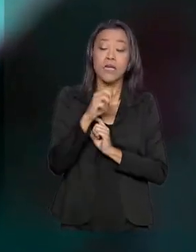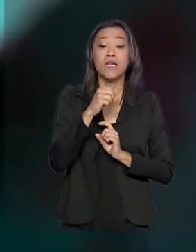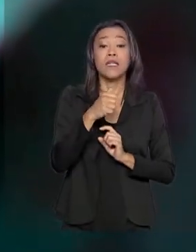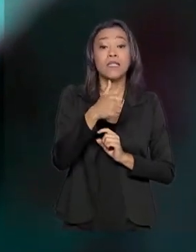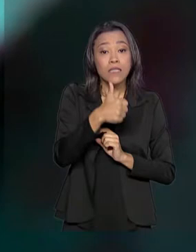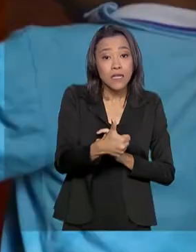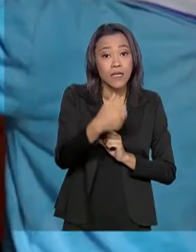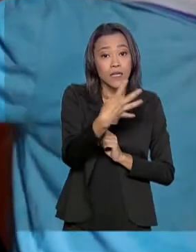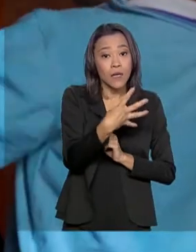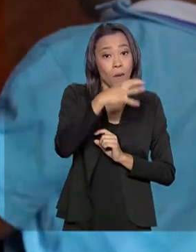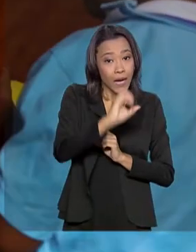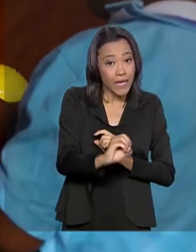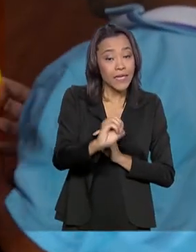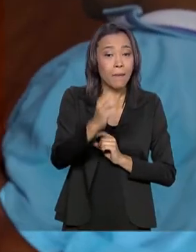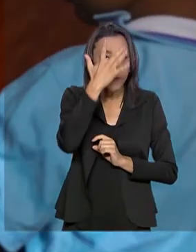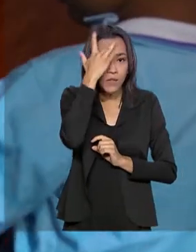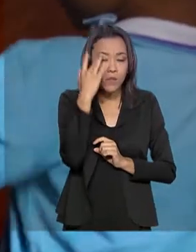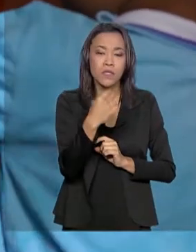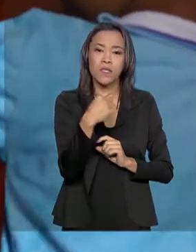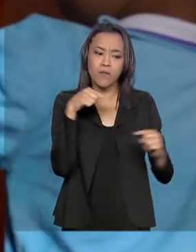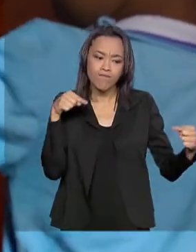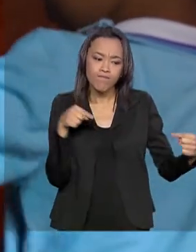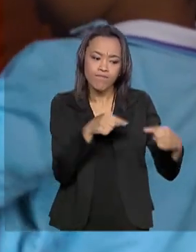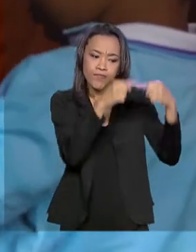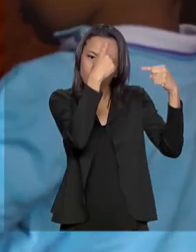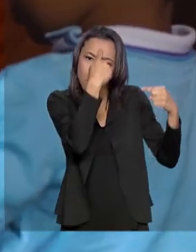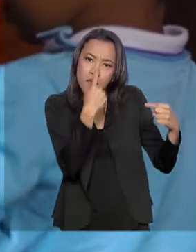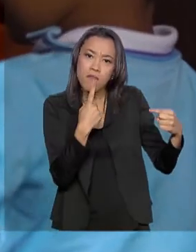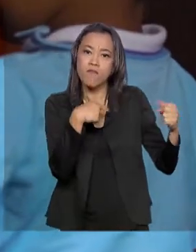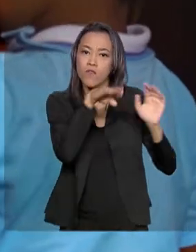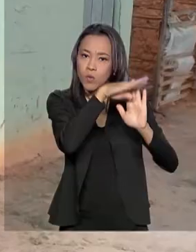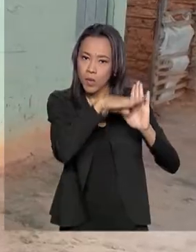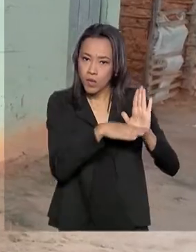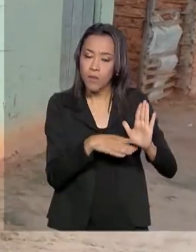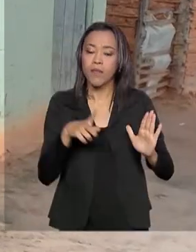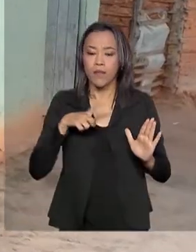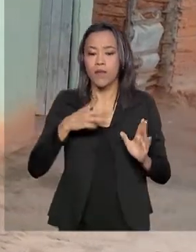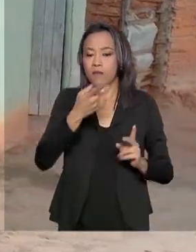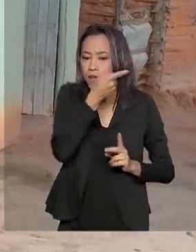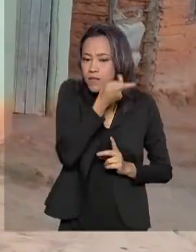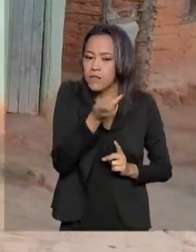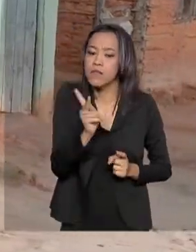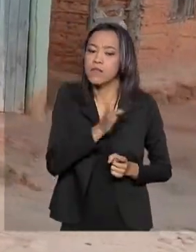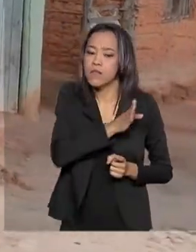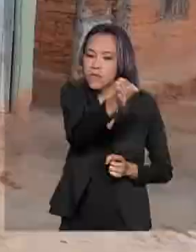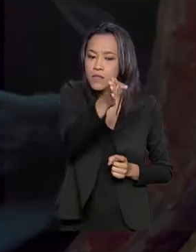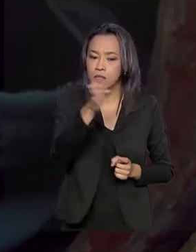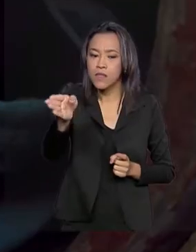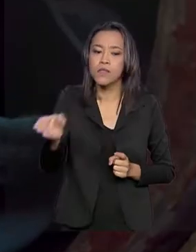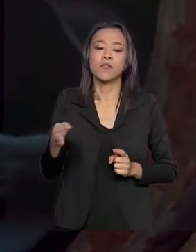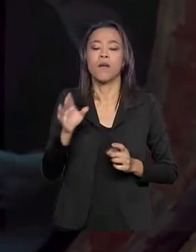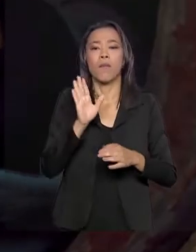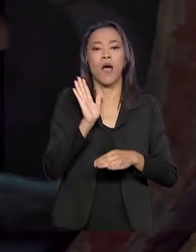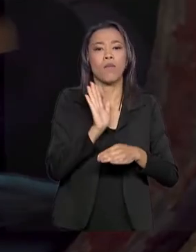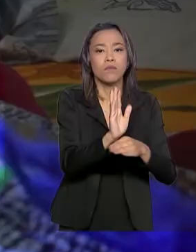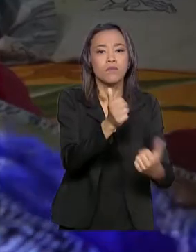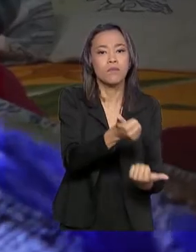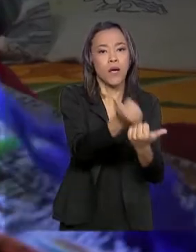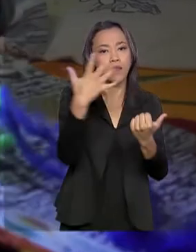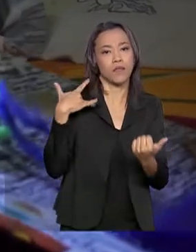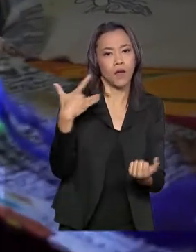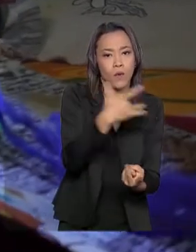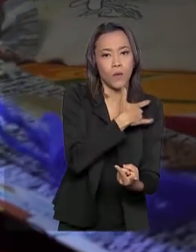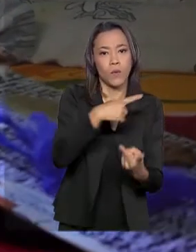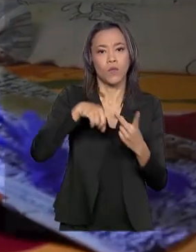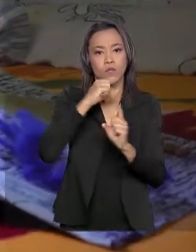que se encaixem no perfil do programa. O Criança Feliz prevê visitas domiciliares para ações de saúde, educação, assistência